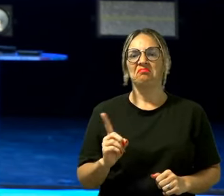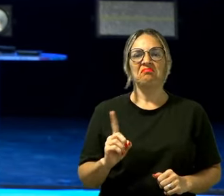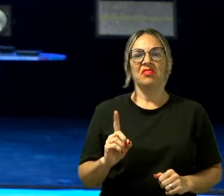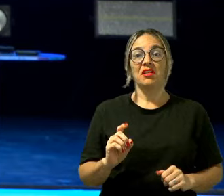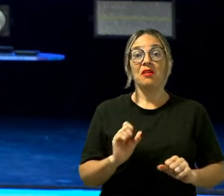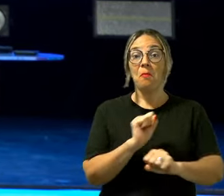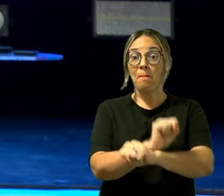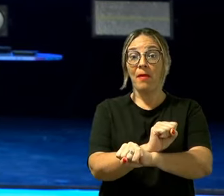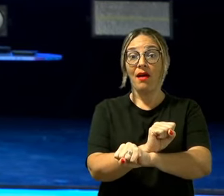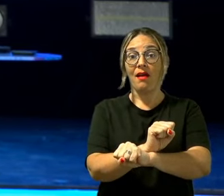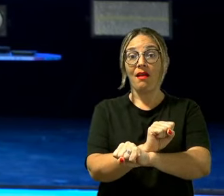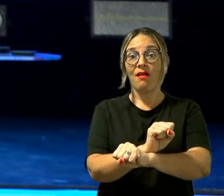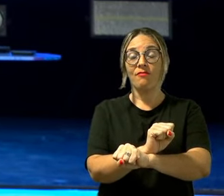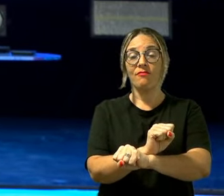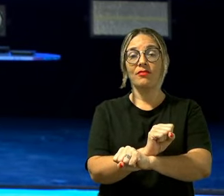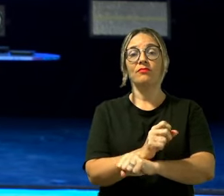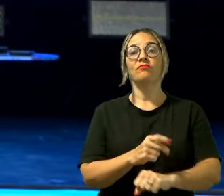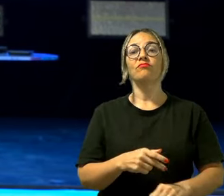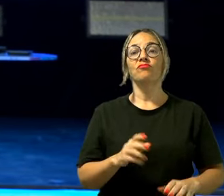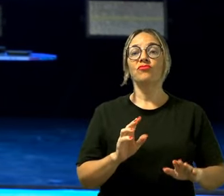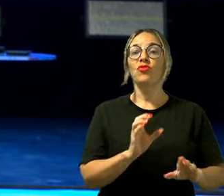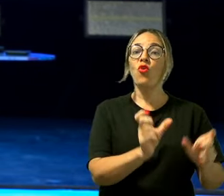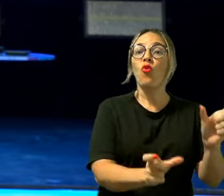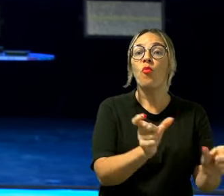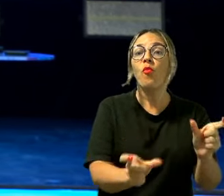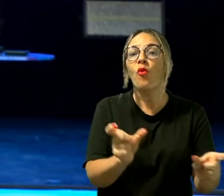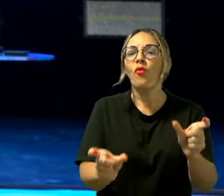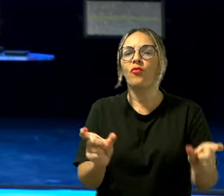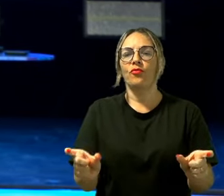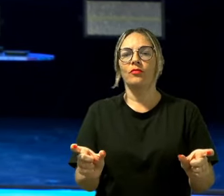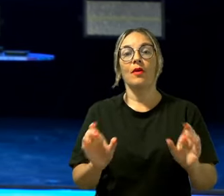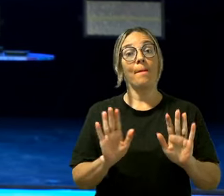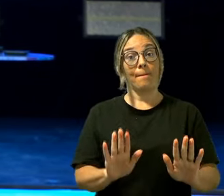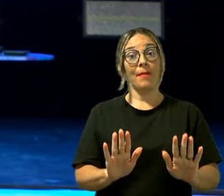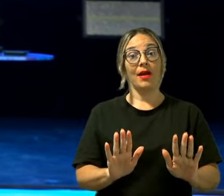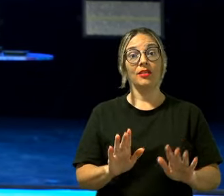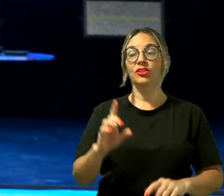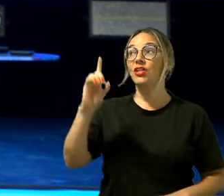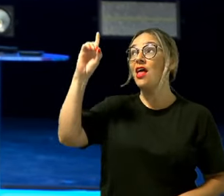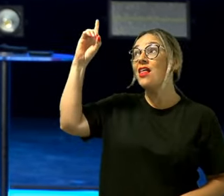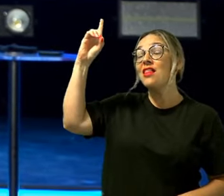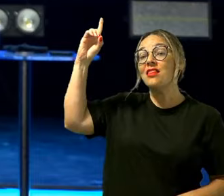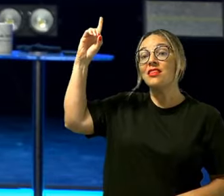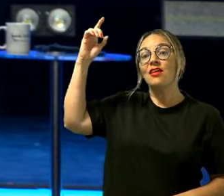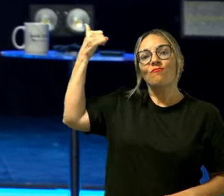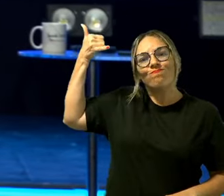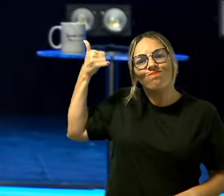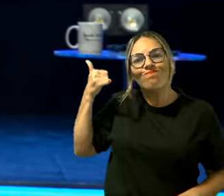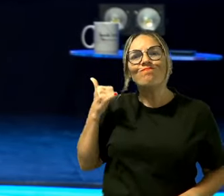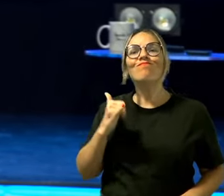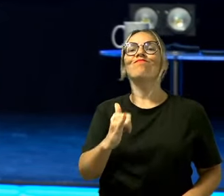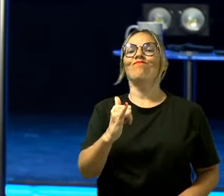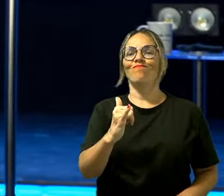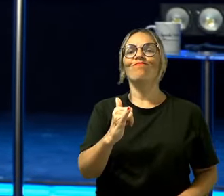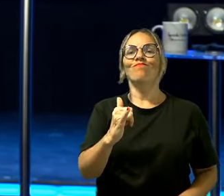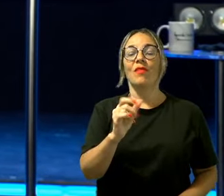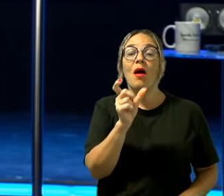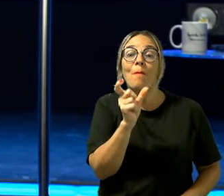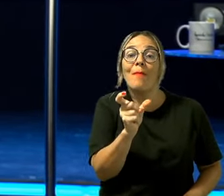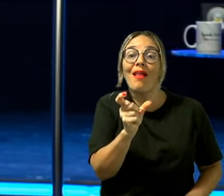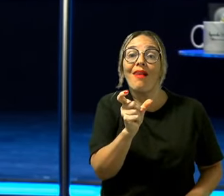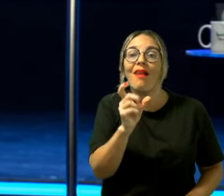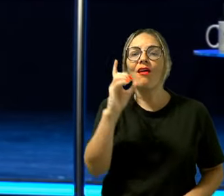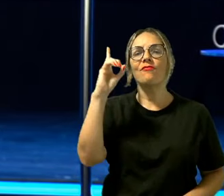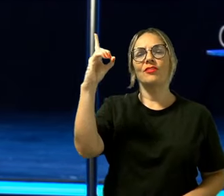uma palavra. Uma aliança que o próprio Deus havia feito com Abraão. Muito mais do que a